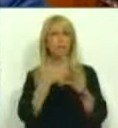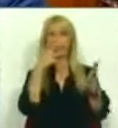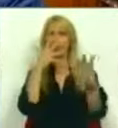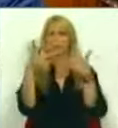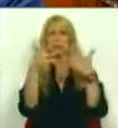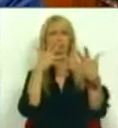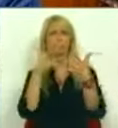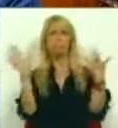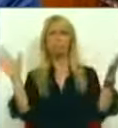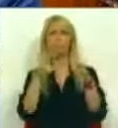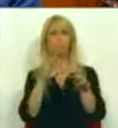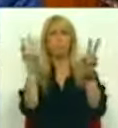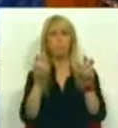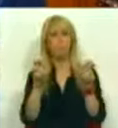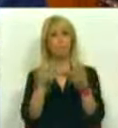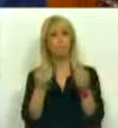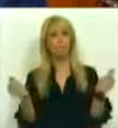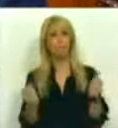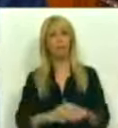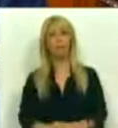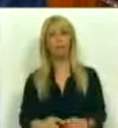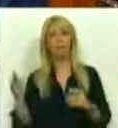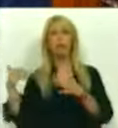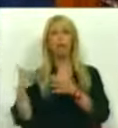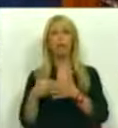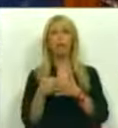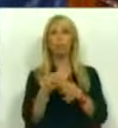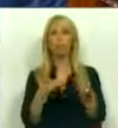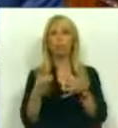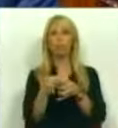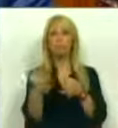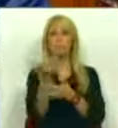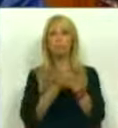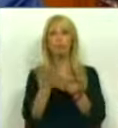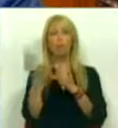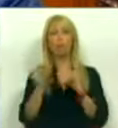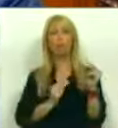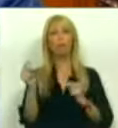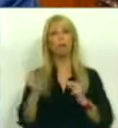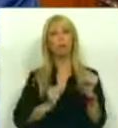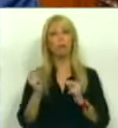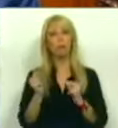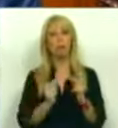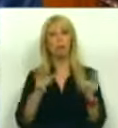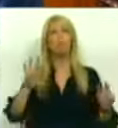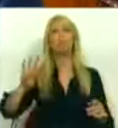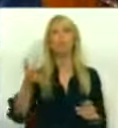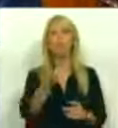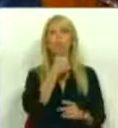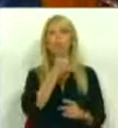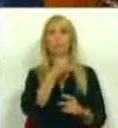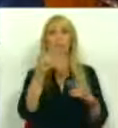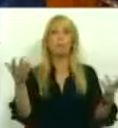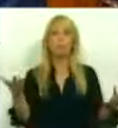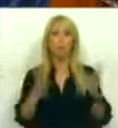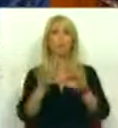transparentes em relação a esta matéria, que o processo de ajustamento económico e financeiro a que o país se decidiu